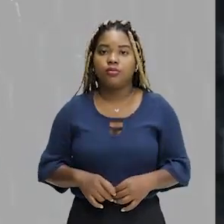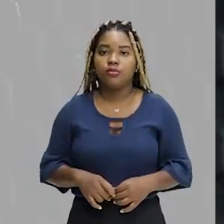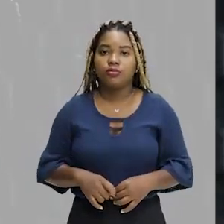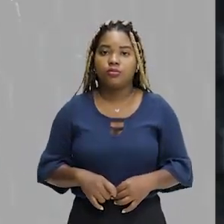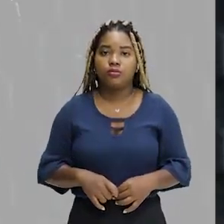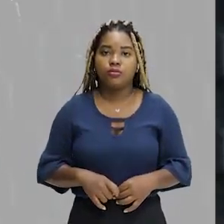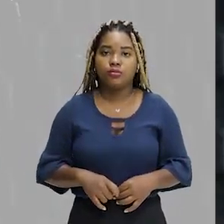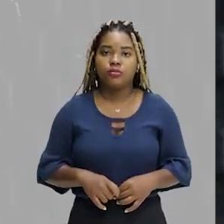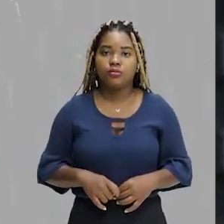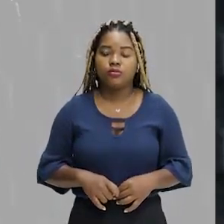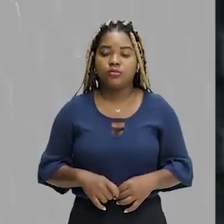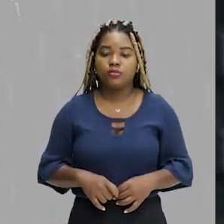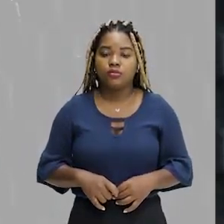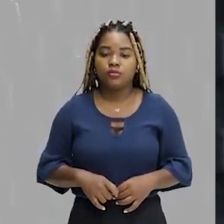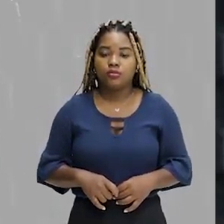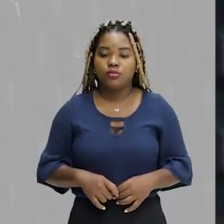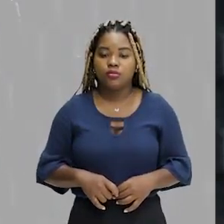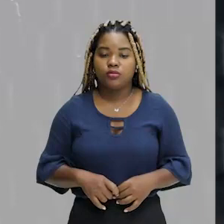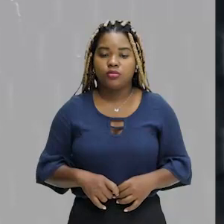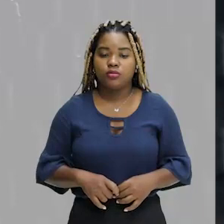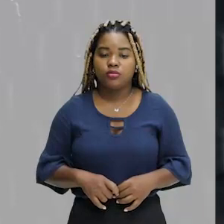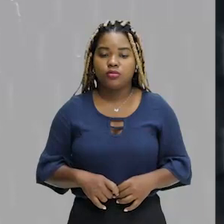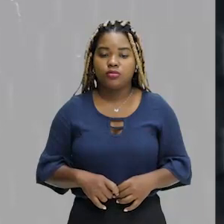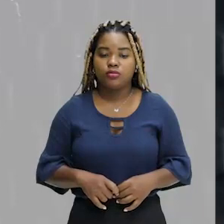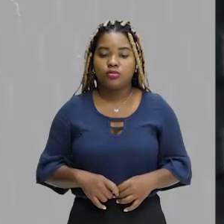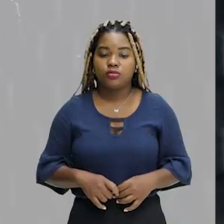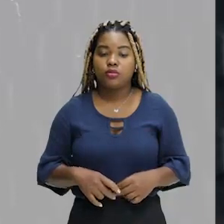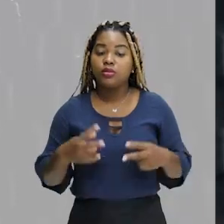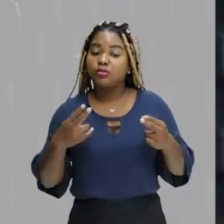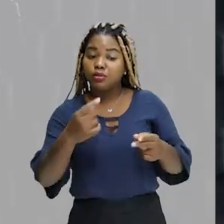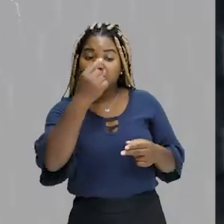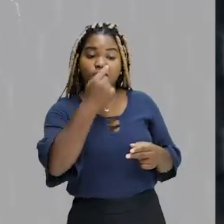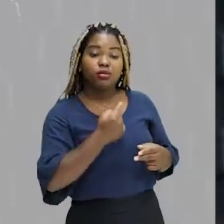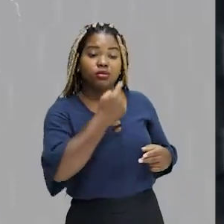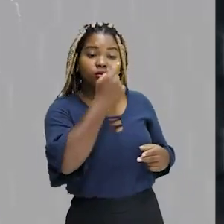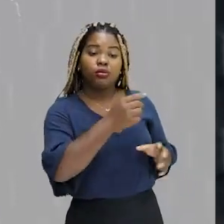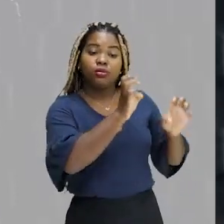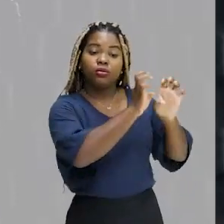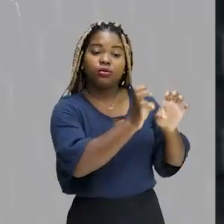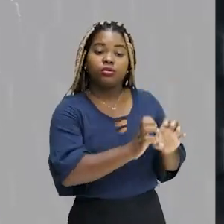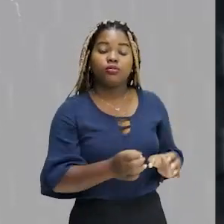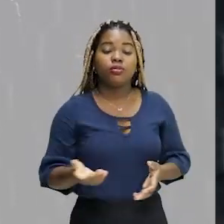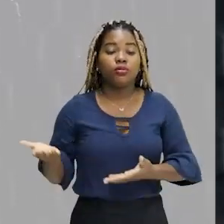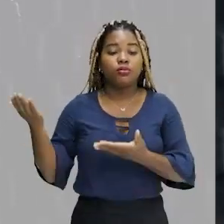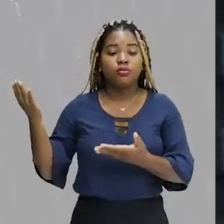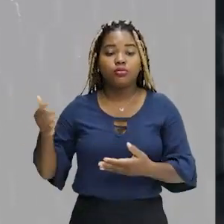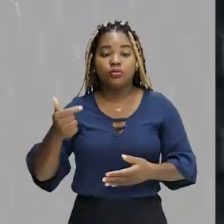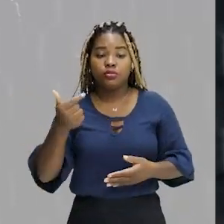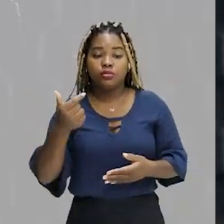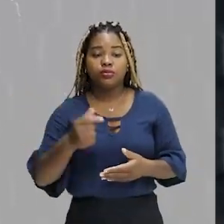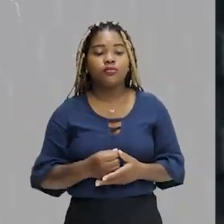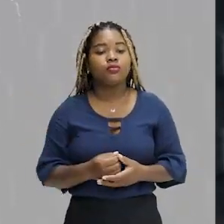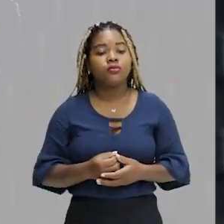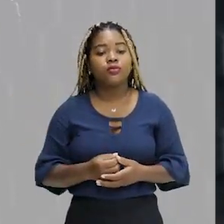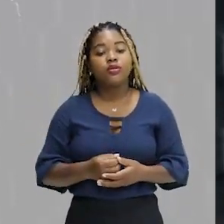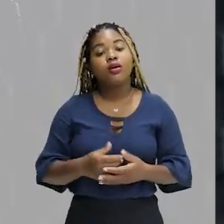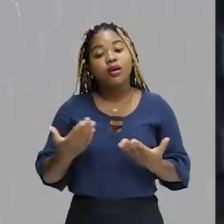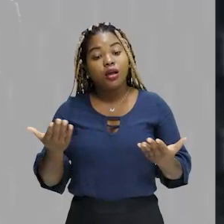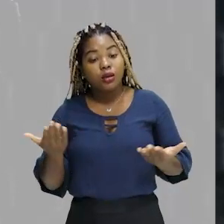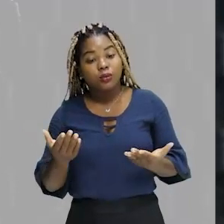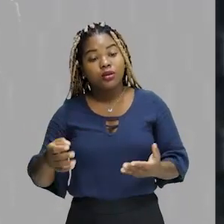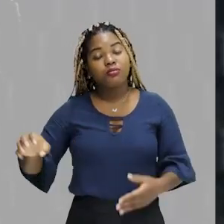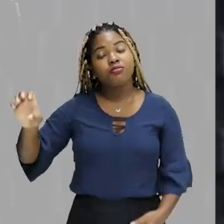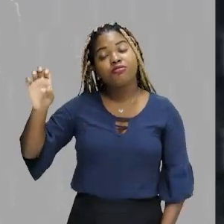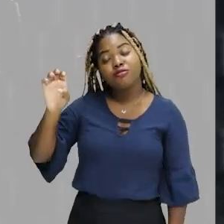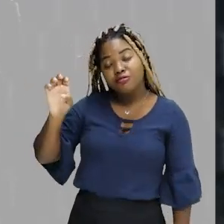cadeia aberta ramificada. Não é o caso, ó, do conjunto 2. Então, nós vamos para a alternativa correta, a letra